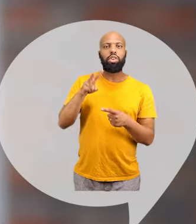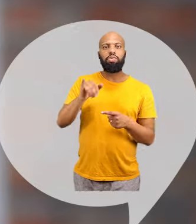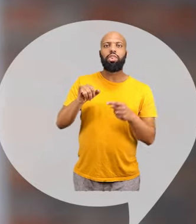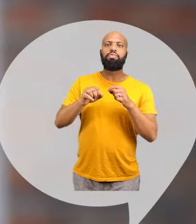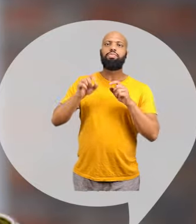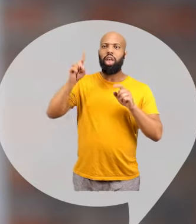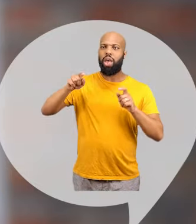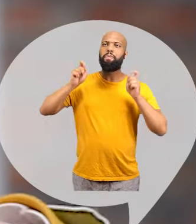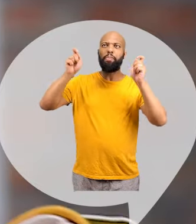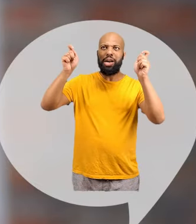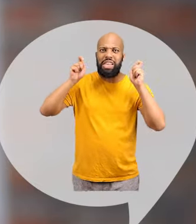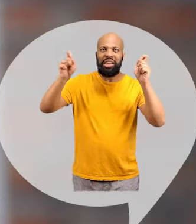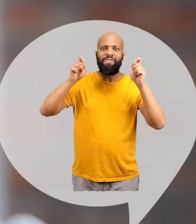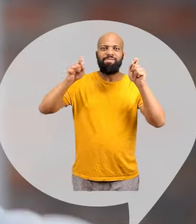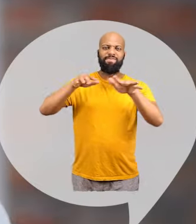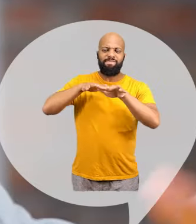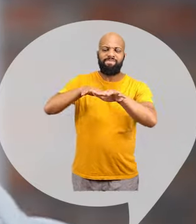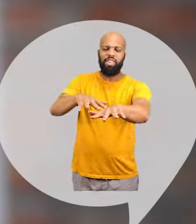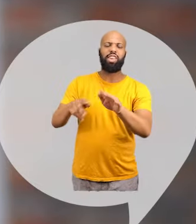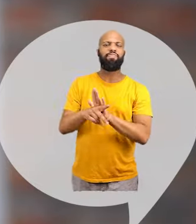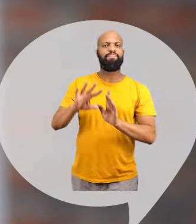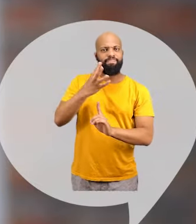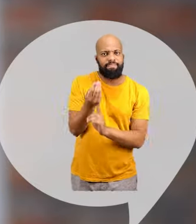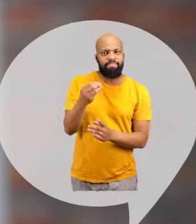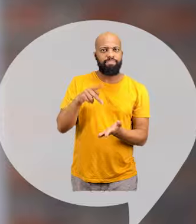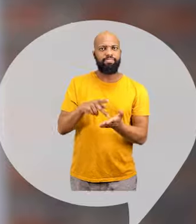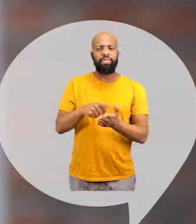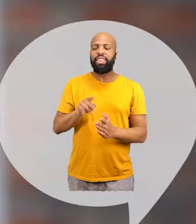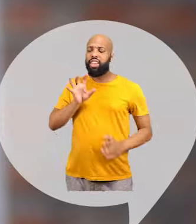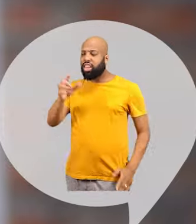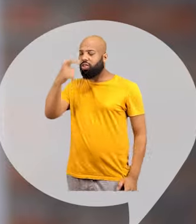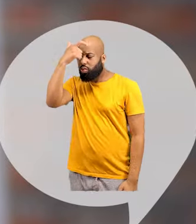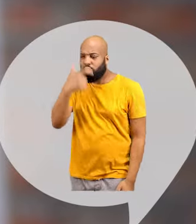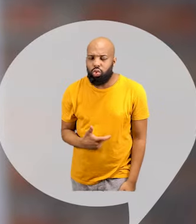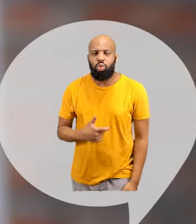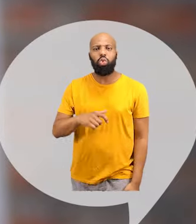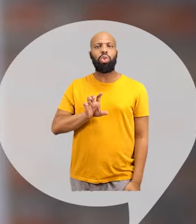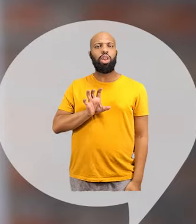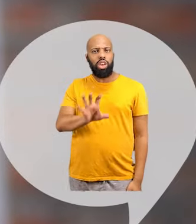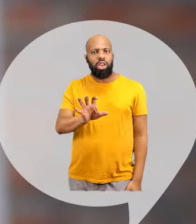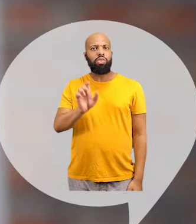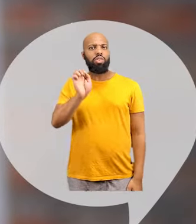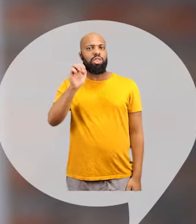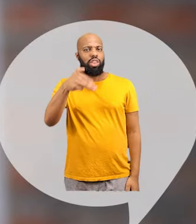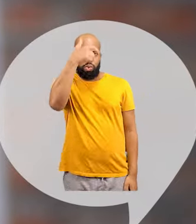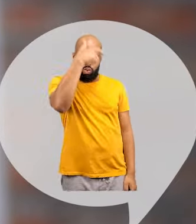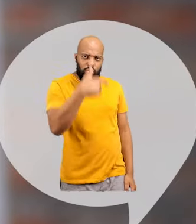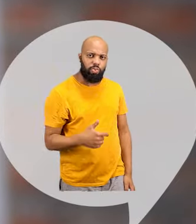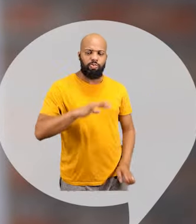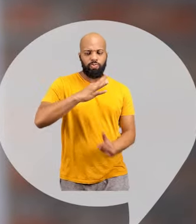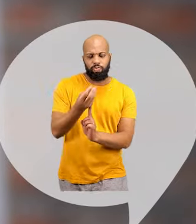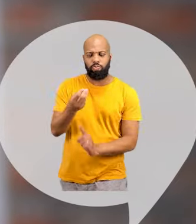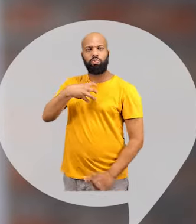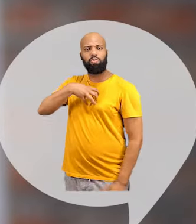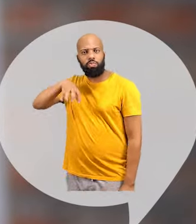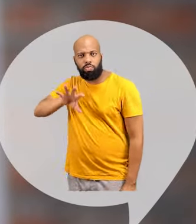um Manifesto mesmo sabe é lançar um manifestar artístico ela falou assim é isso que eu sou é isso quem eu sou artisticamente